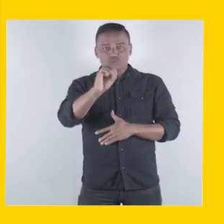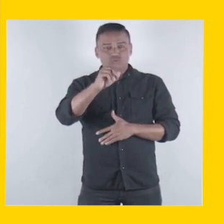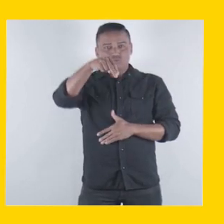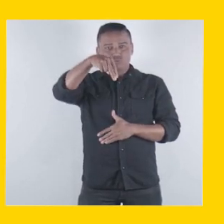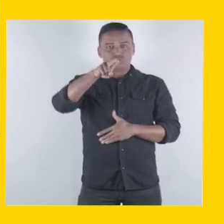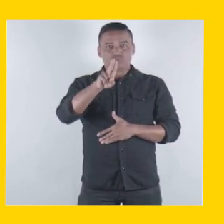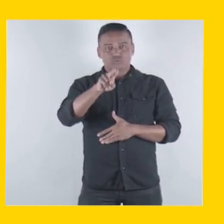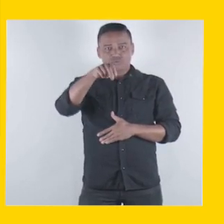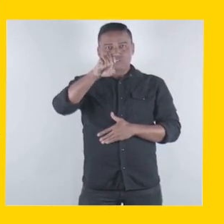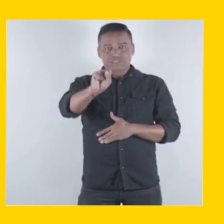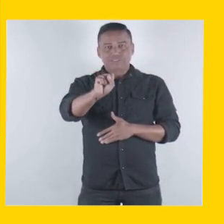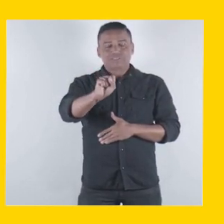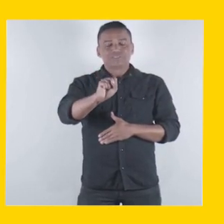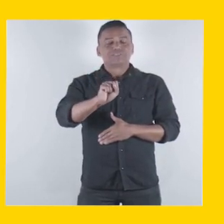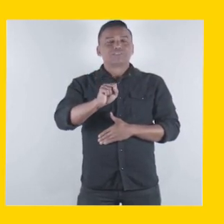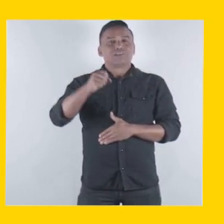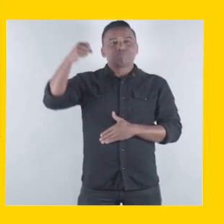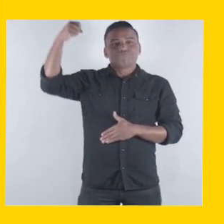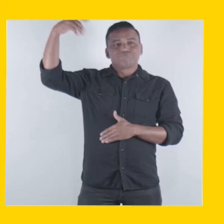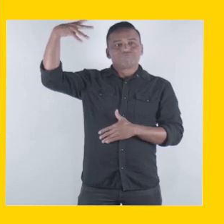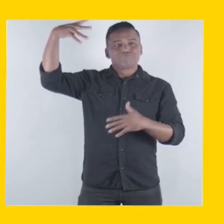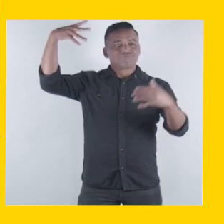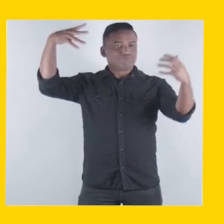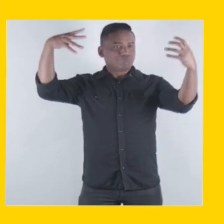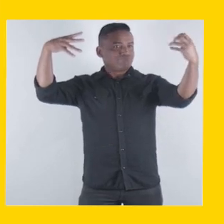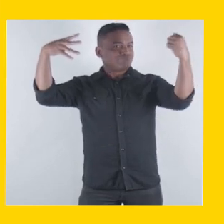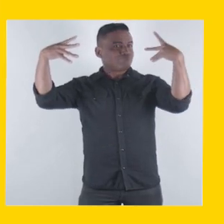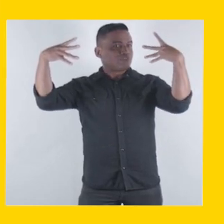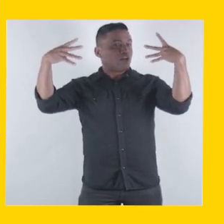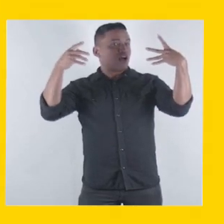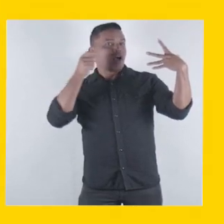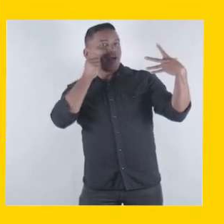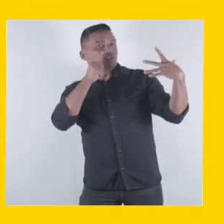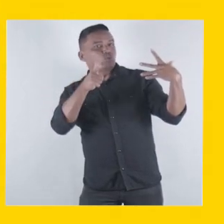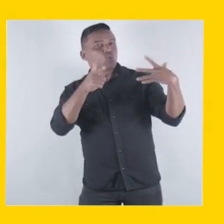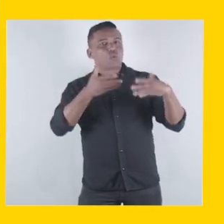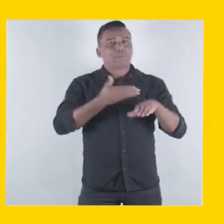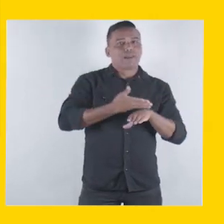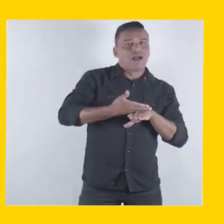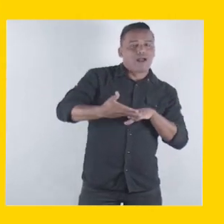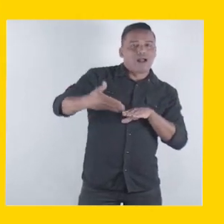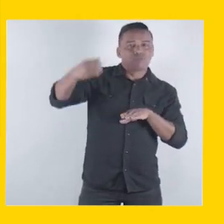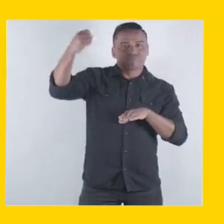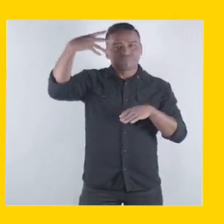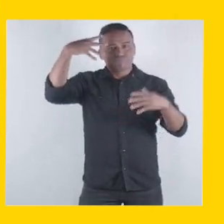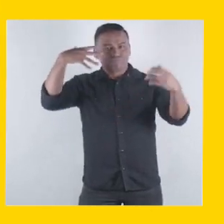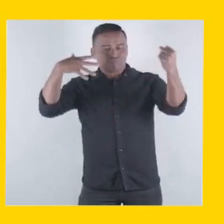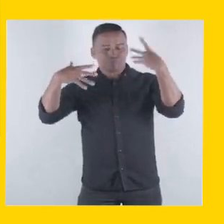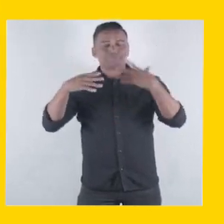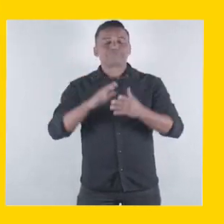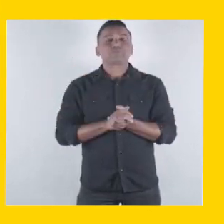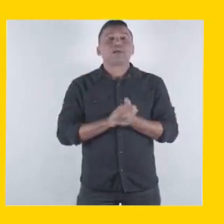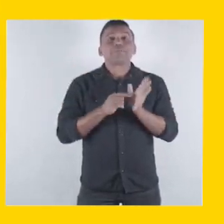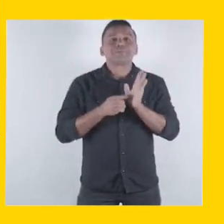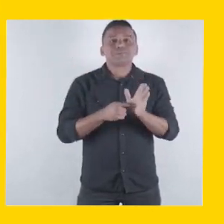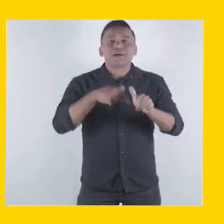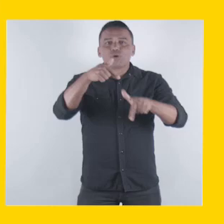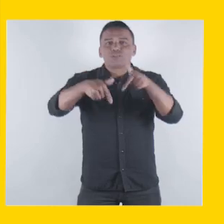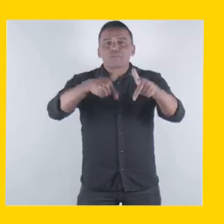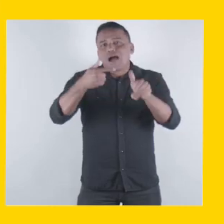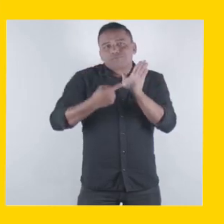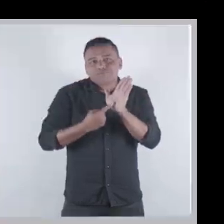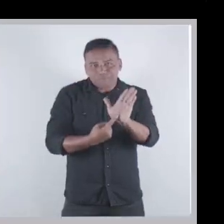com uma iluminação em tons azuis e brancos. Queria apresentar o meu trabalho para